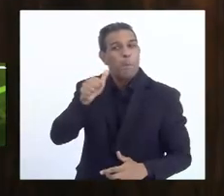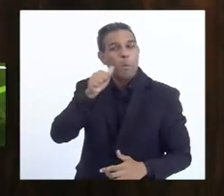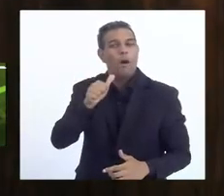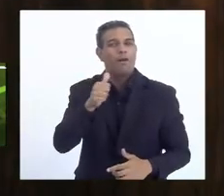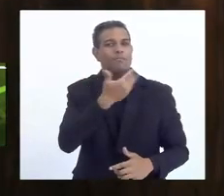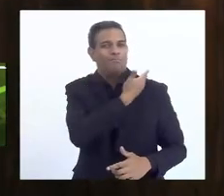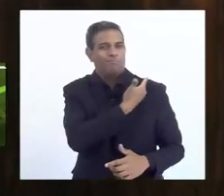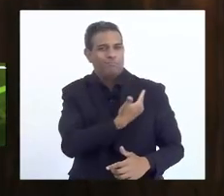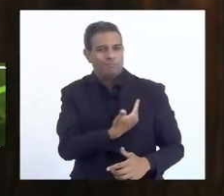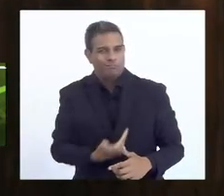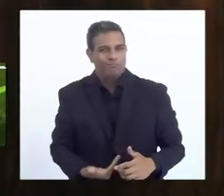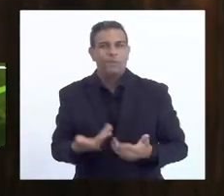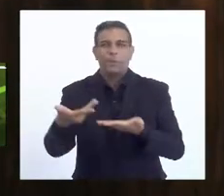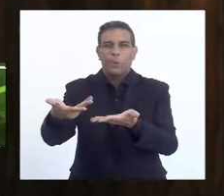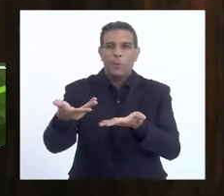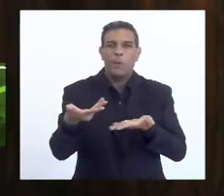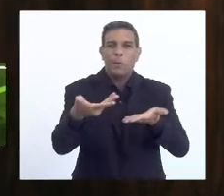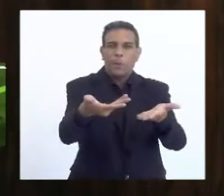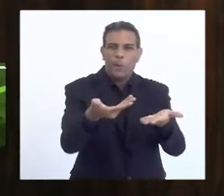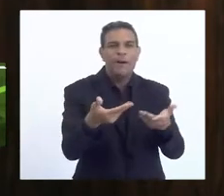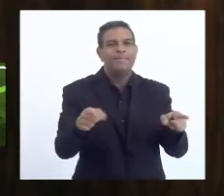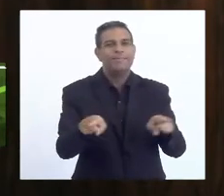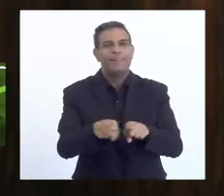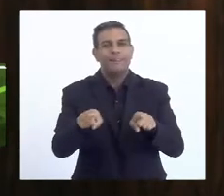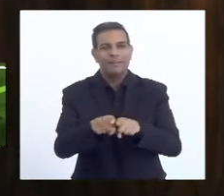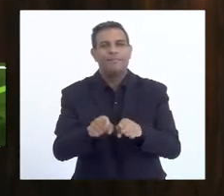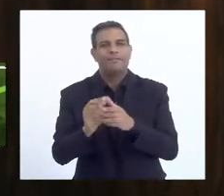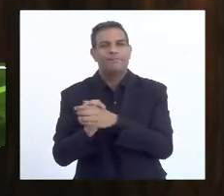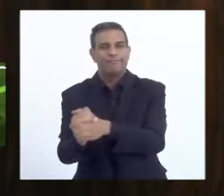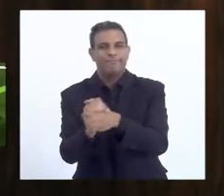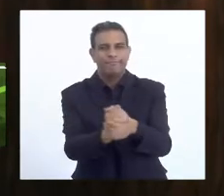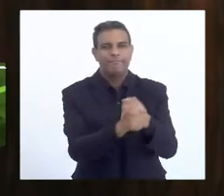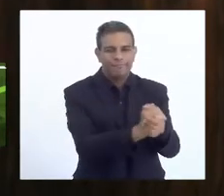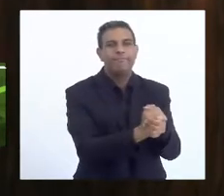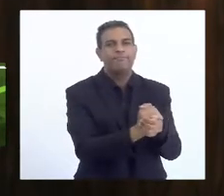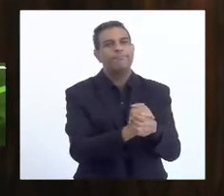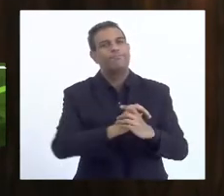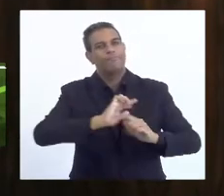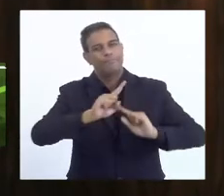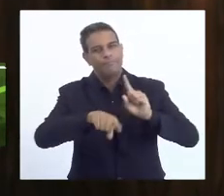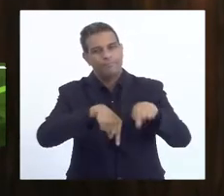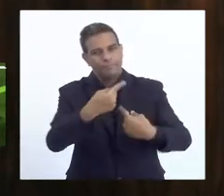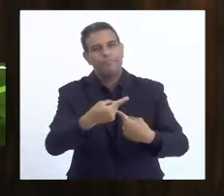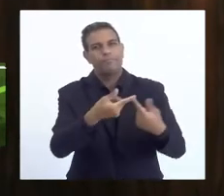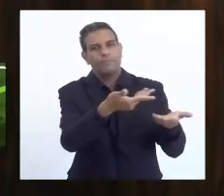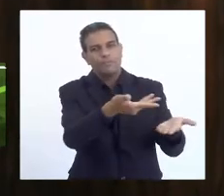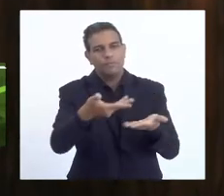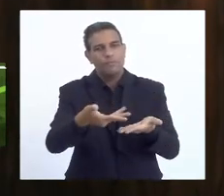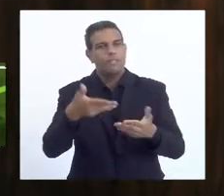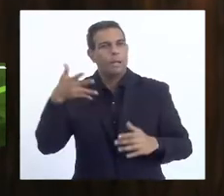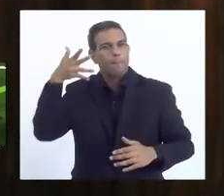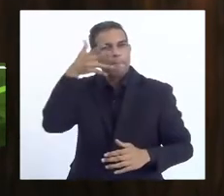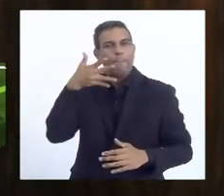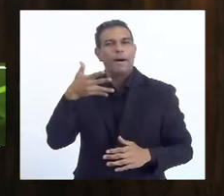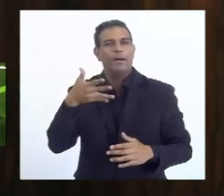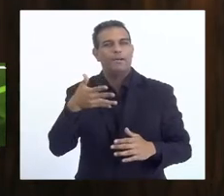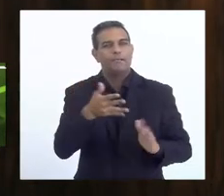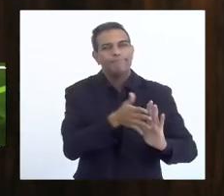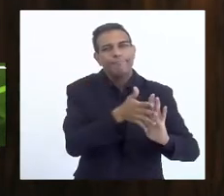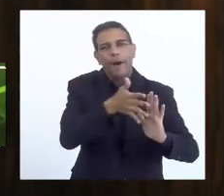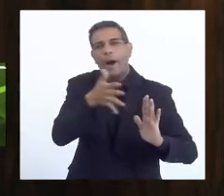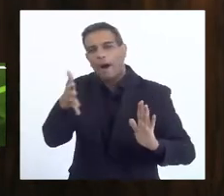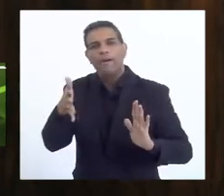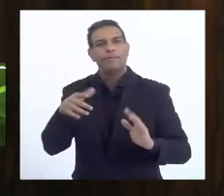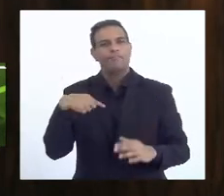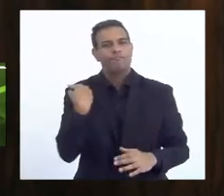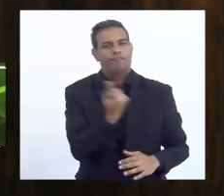estadual, nós vamos passar também a palavra, fazer uma saudação. E depois, obviamente, escutar todas as nossas convidadas, que, mais